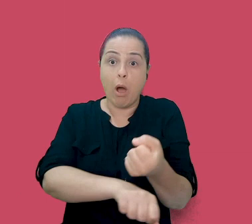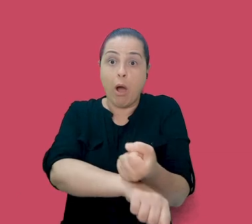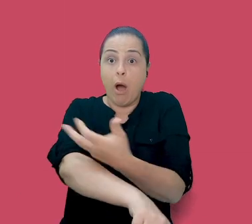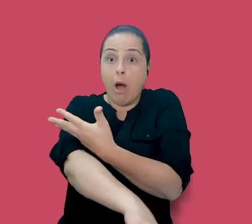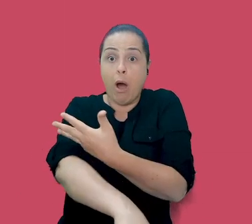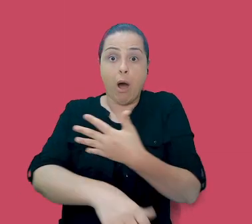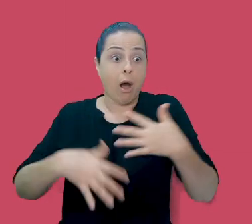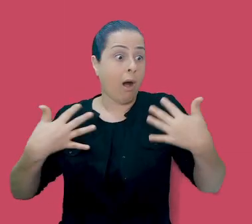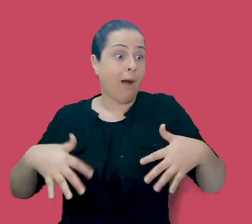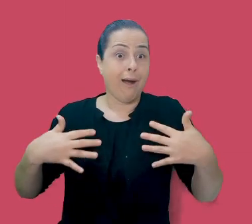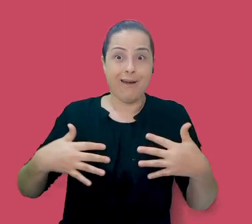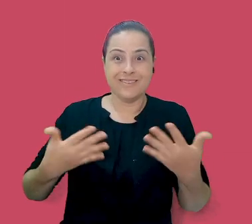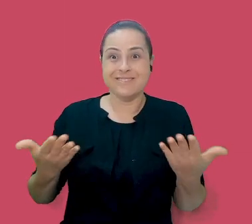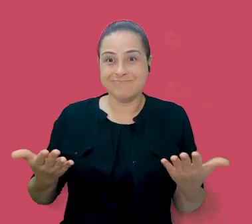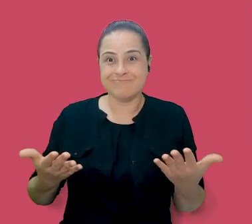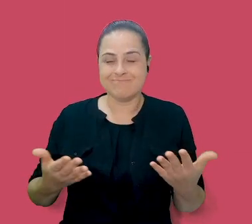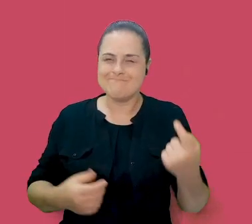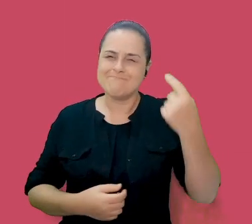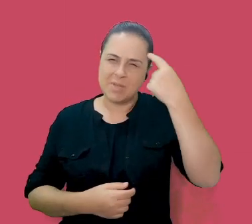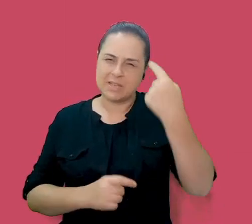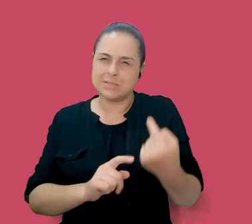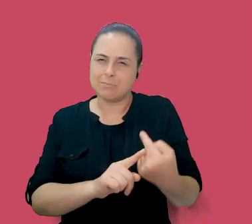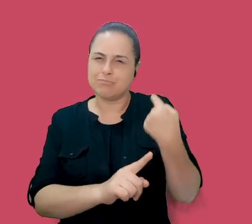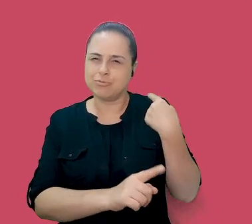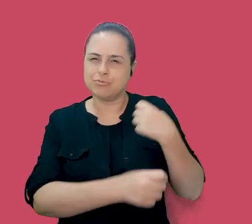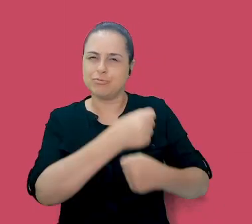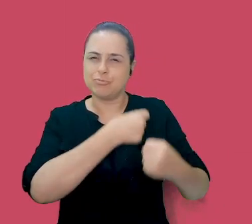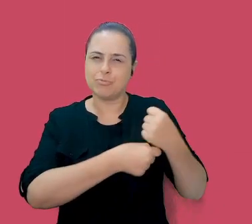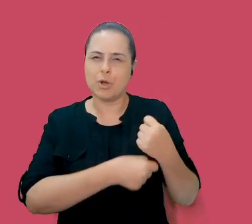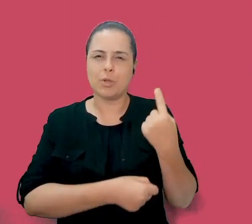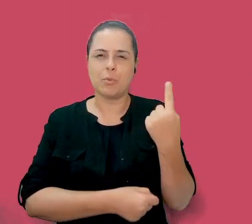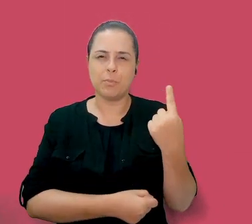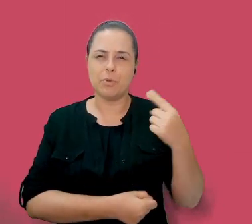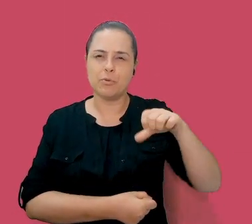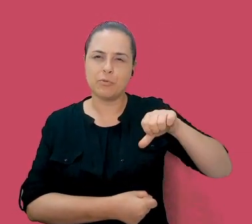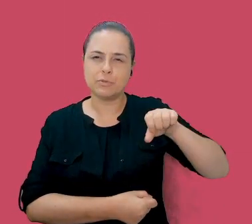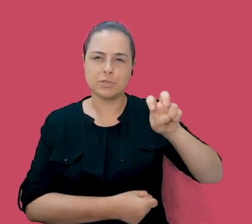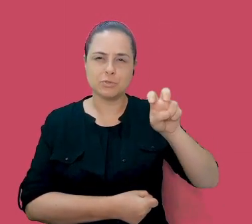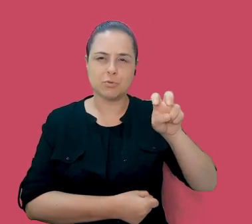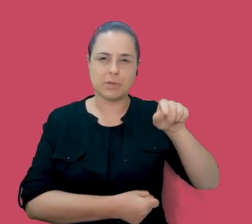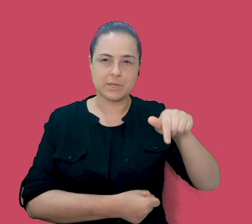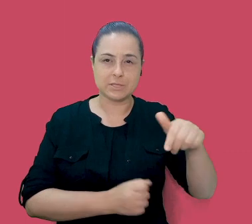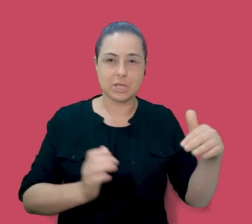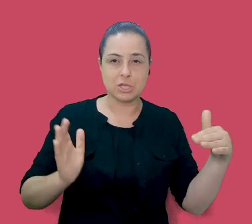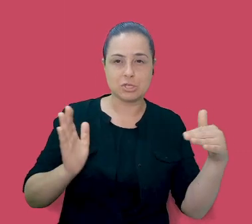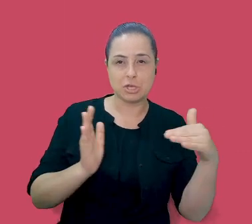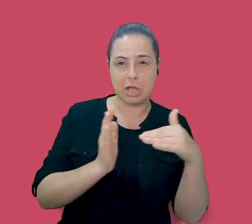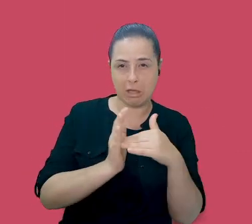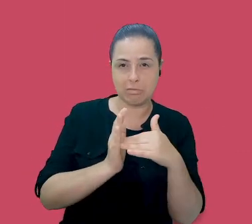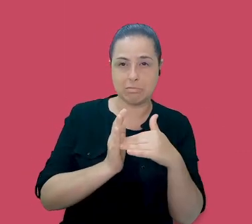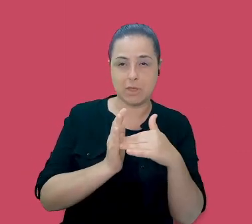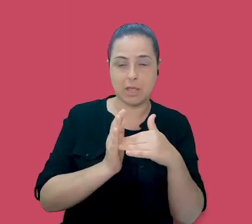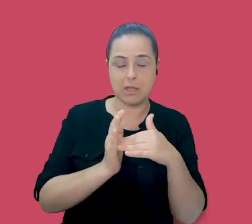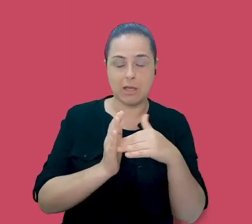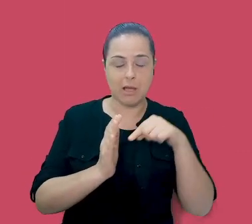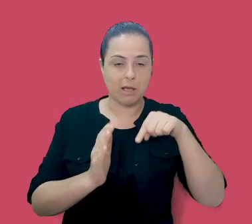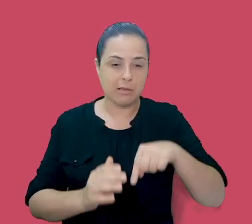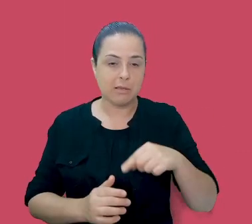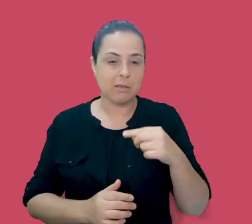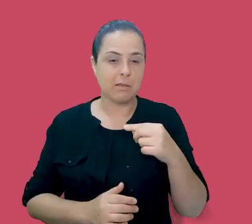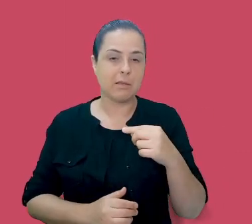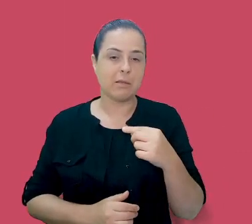interessante a gente perceber é que lá de 57 até 2022, a gente tem aí 45 anos, não, nossa,